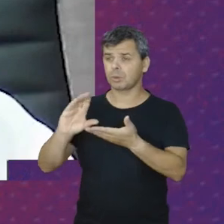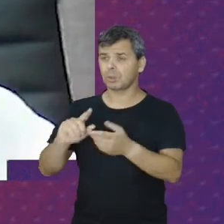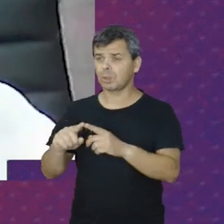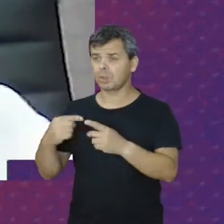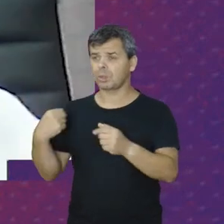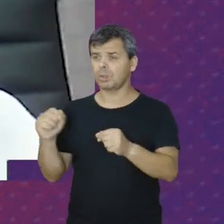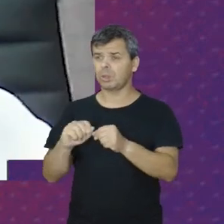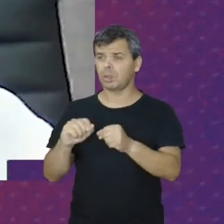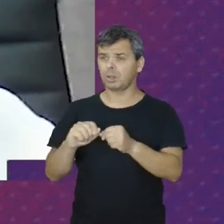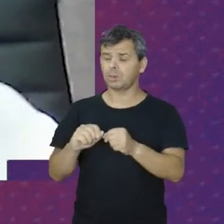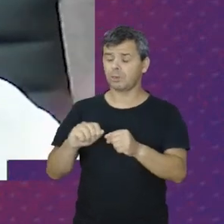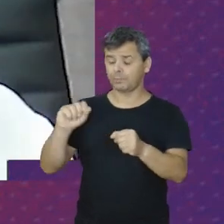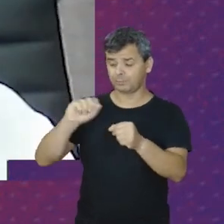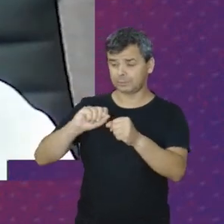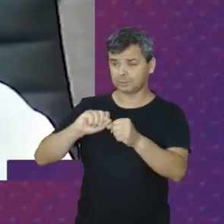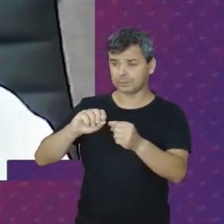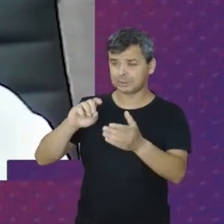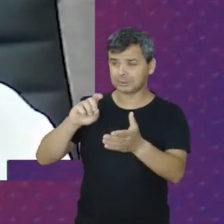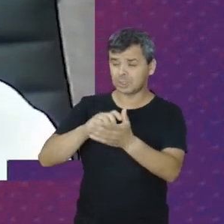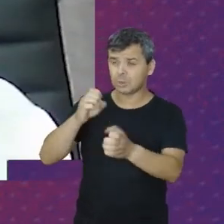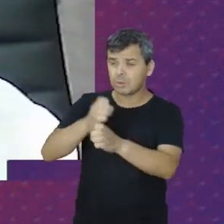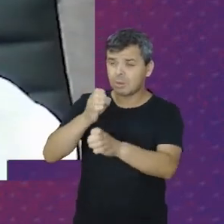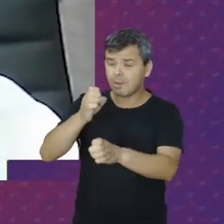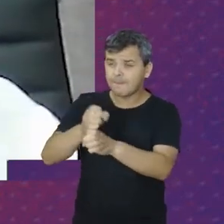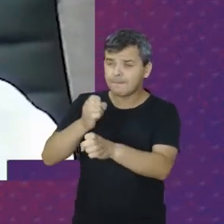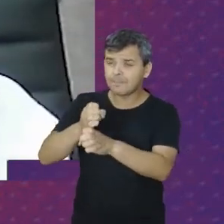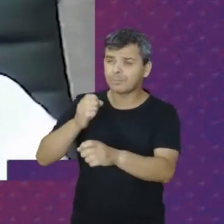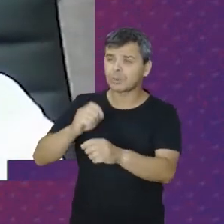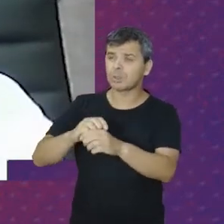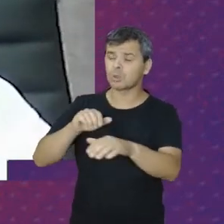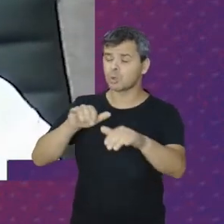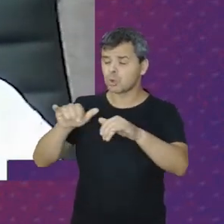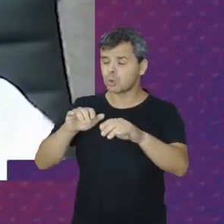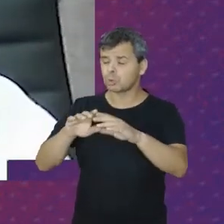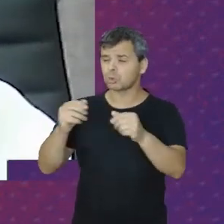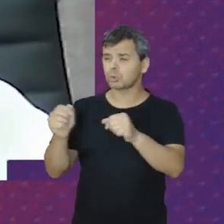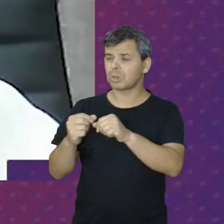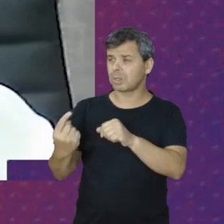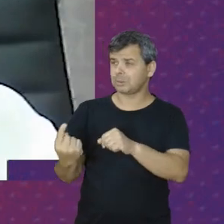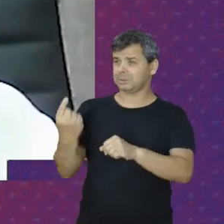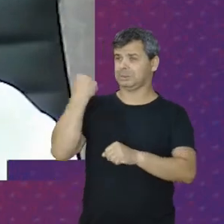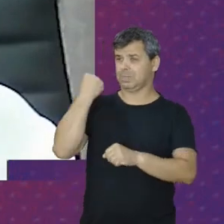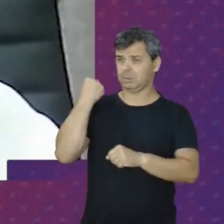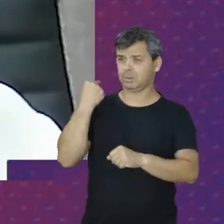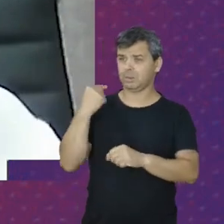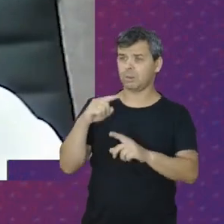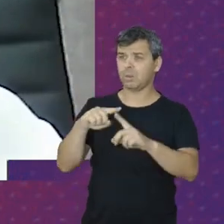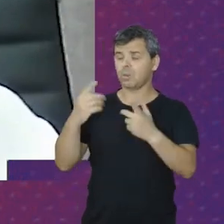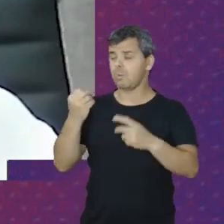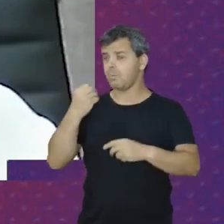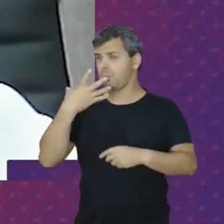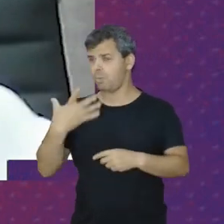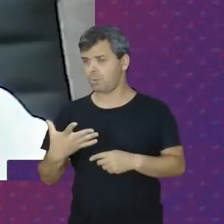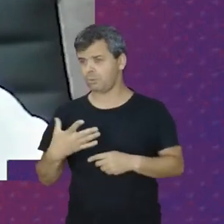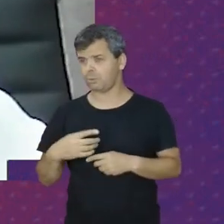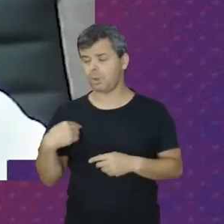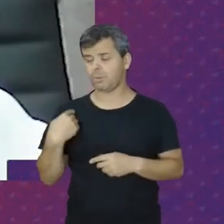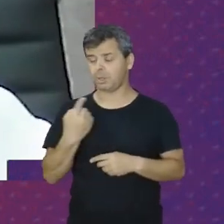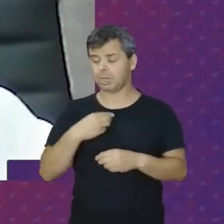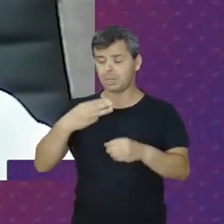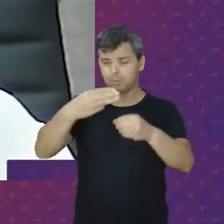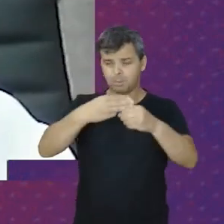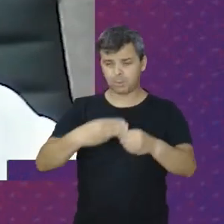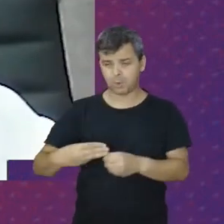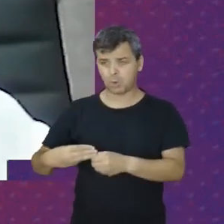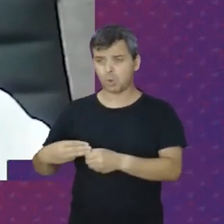estou realizando obras e ações com recursos lá de trás. Vocês imaginem como foi bom, né, para os municípios,